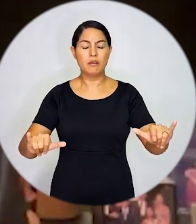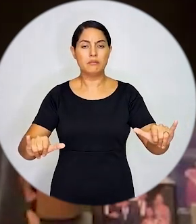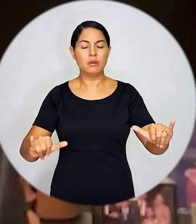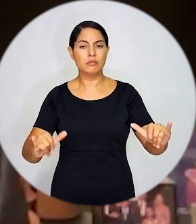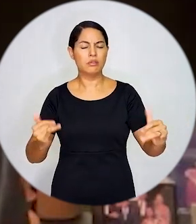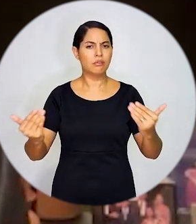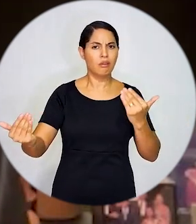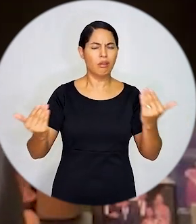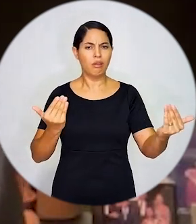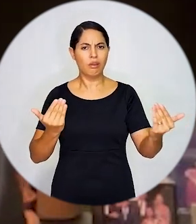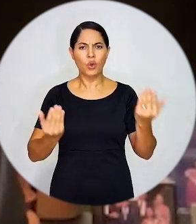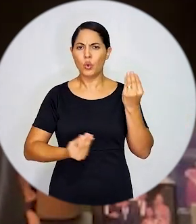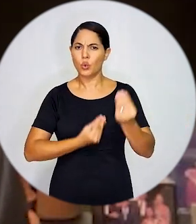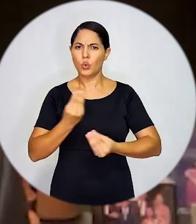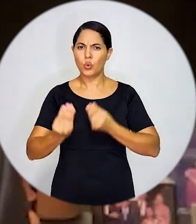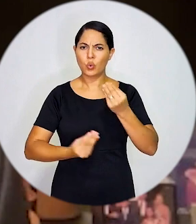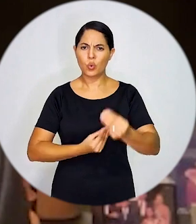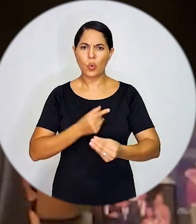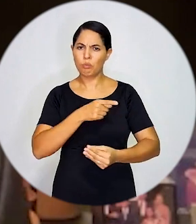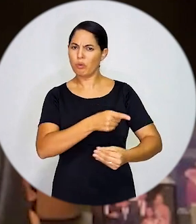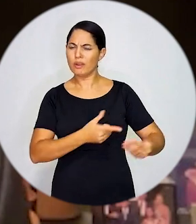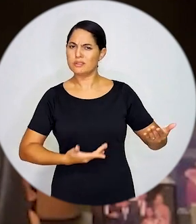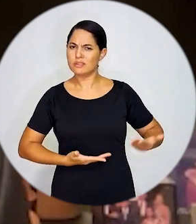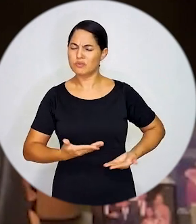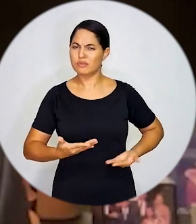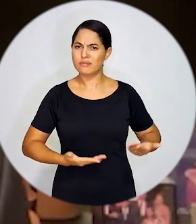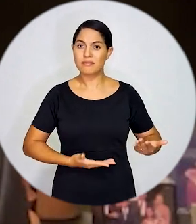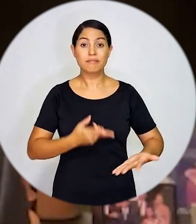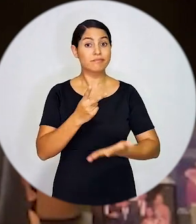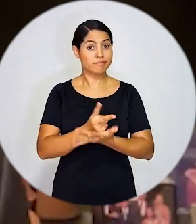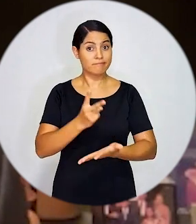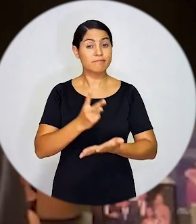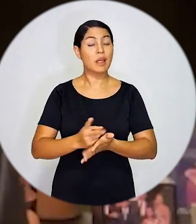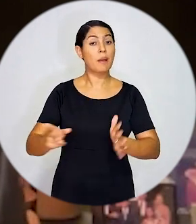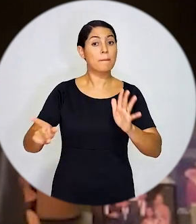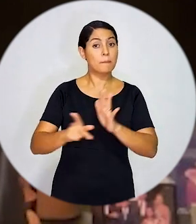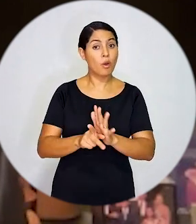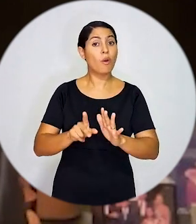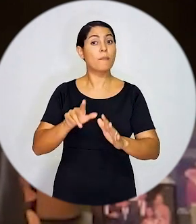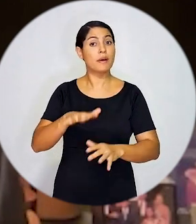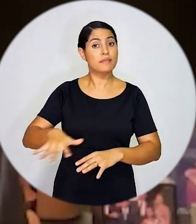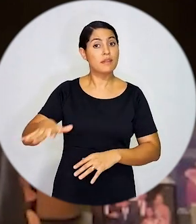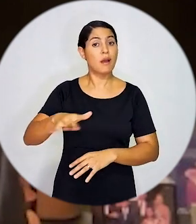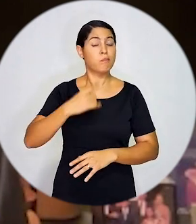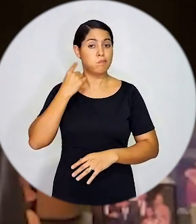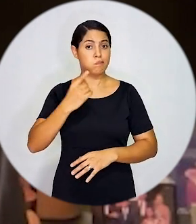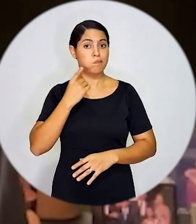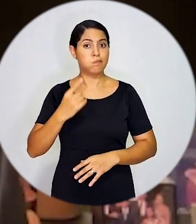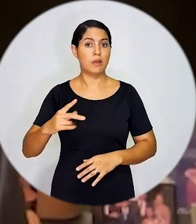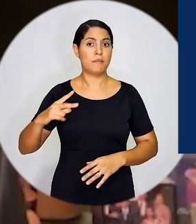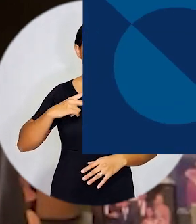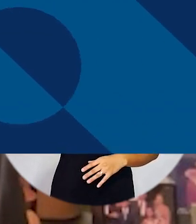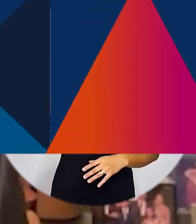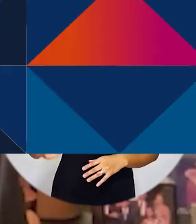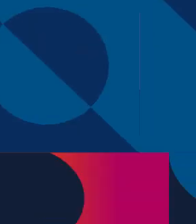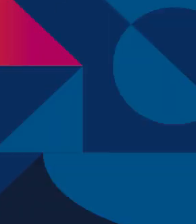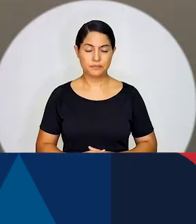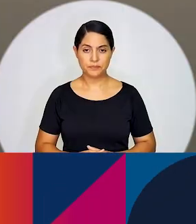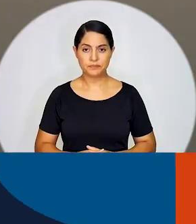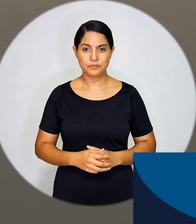propaganda desmedida desse tipo de atividade, mesmo essa sendo uma atividade que é privativa da